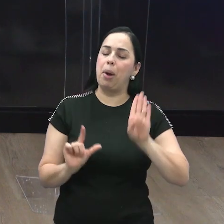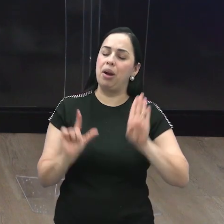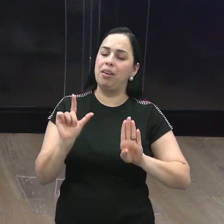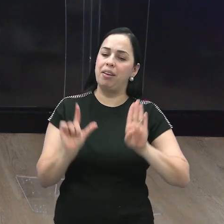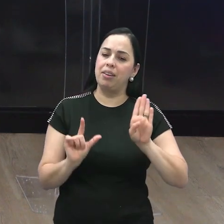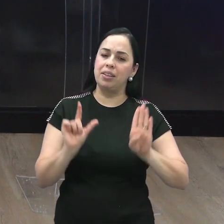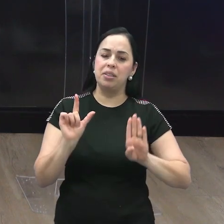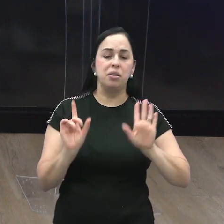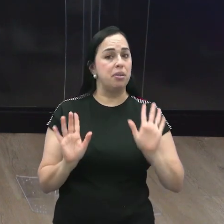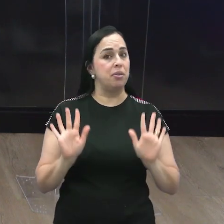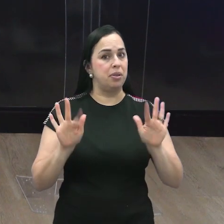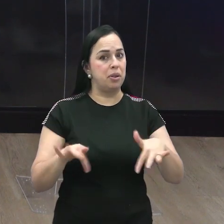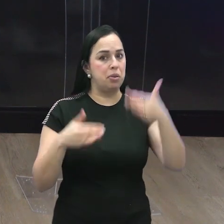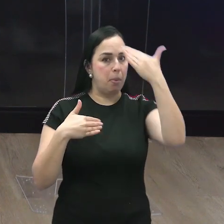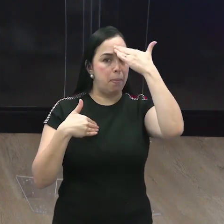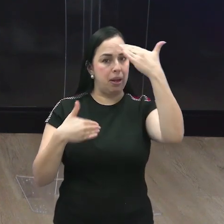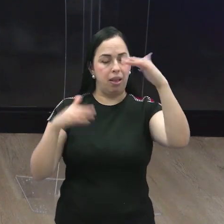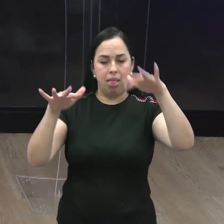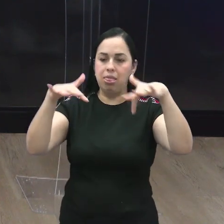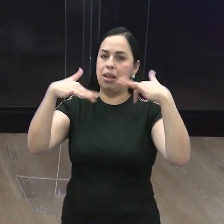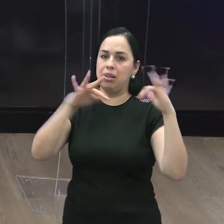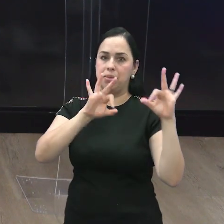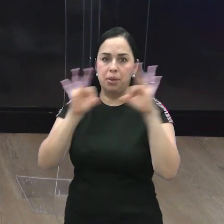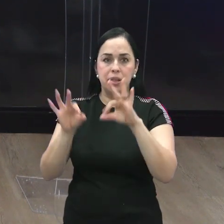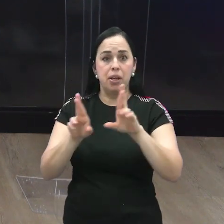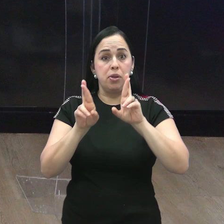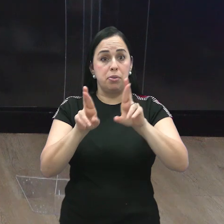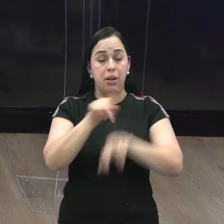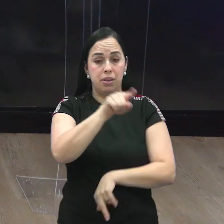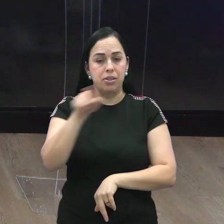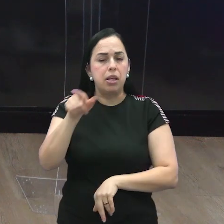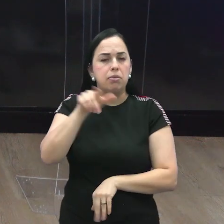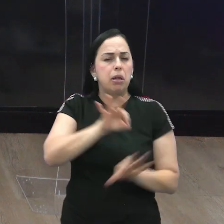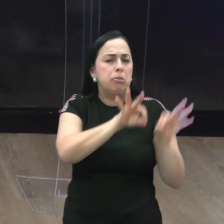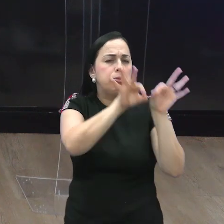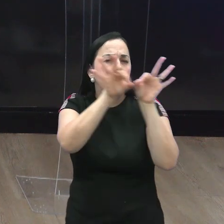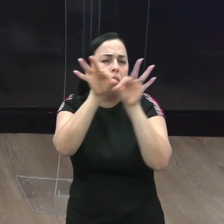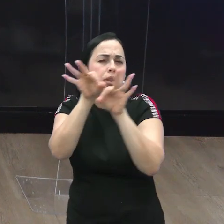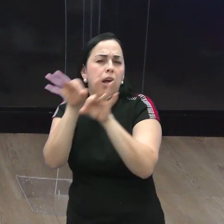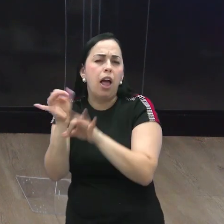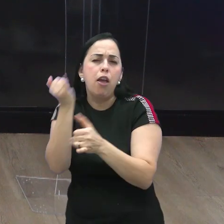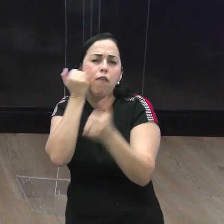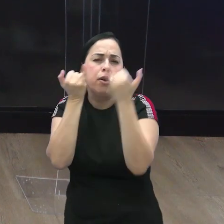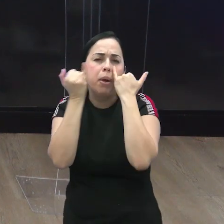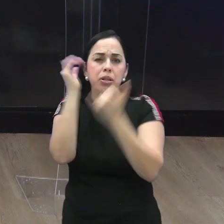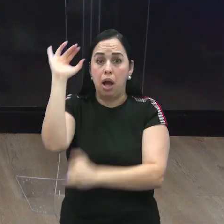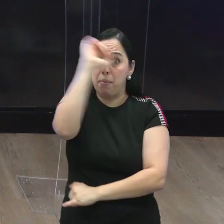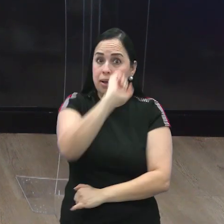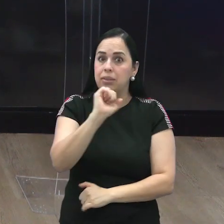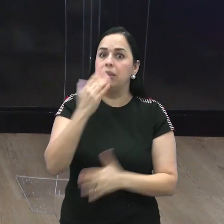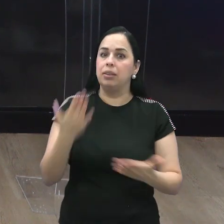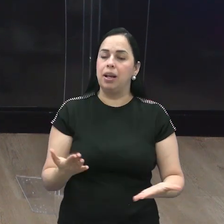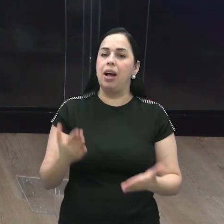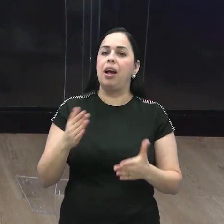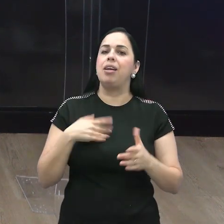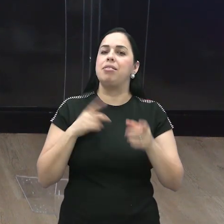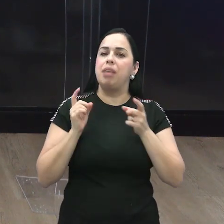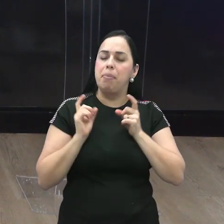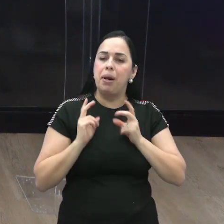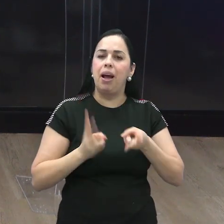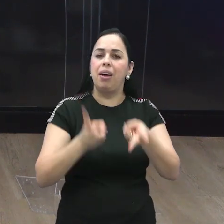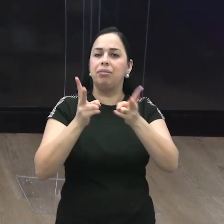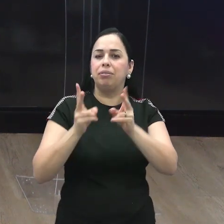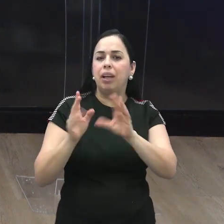O boletim de hoje termina aqui. Obrigada pela companhia. Espero que você tenha aproveitado as informações. E olha, a programação completa